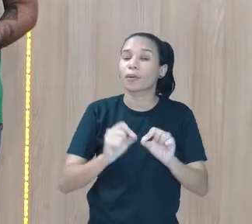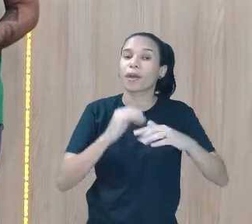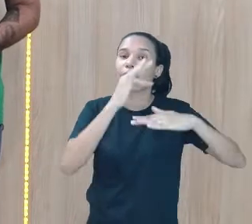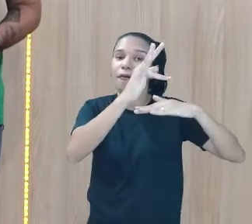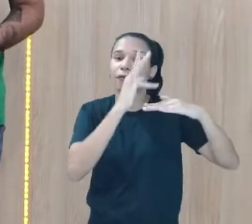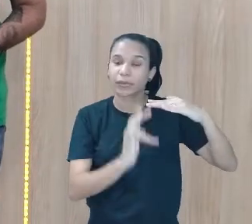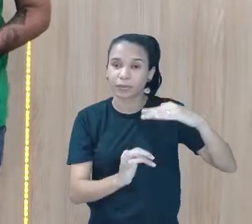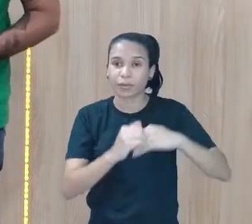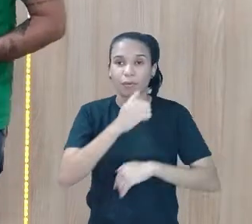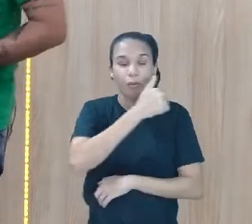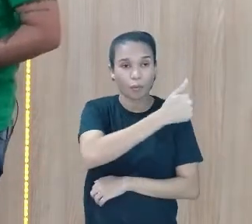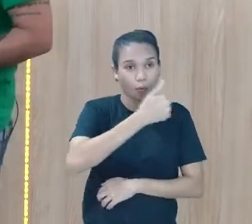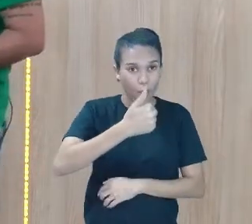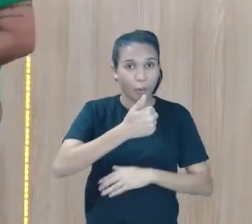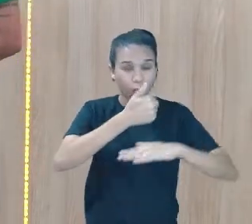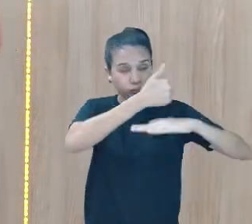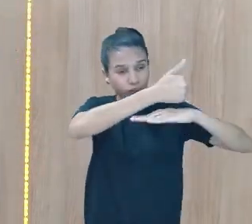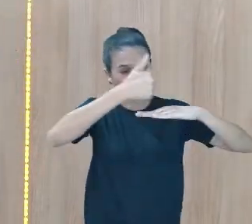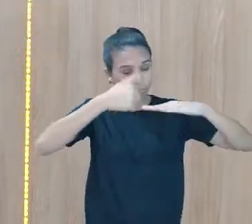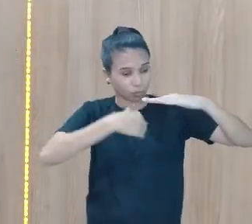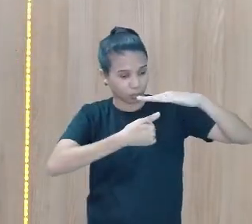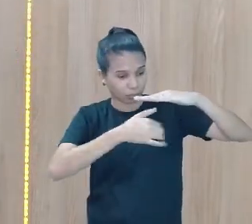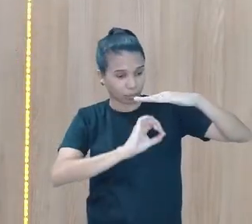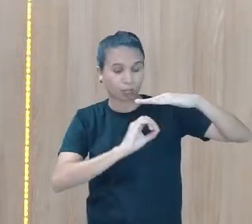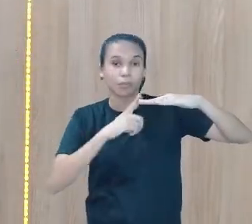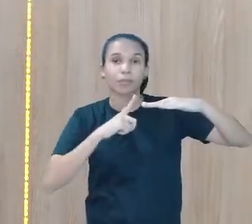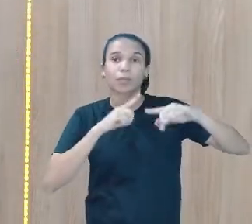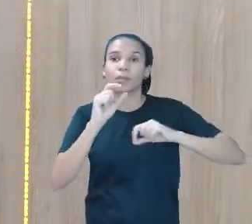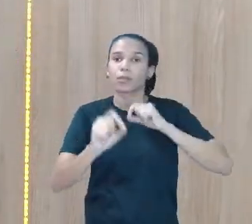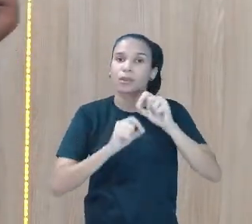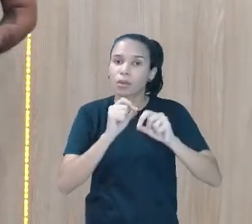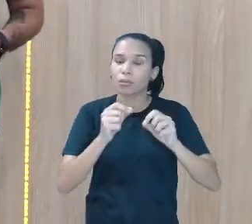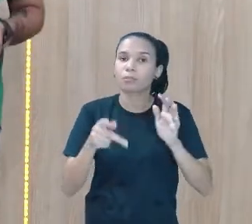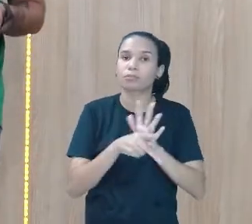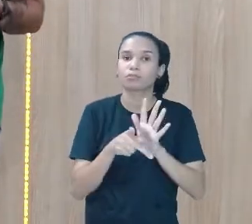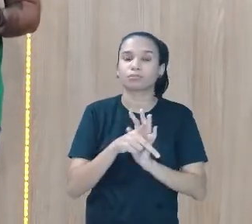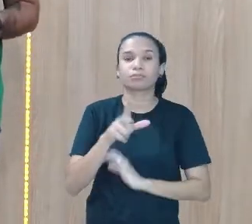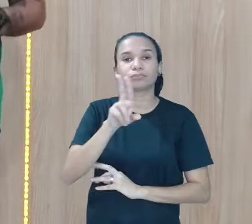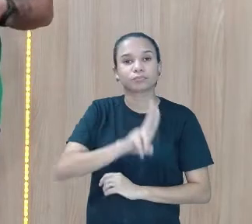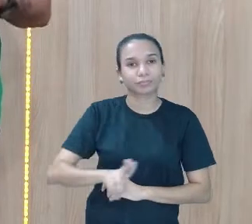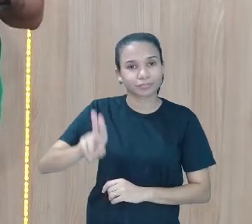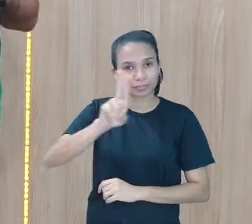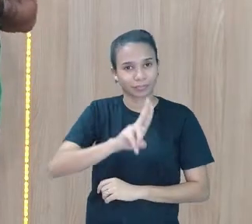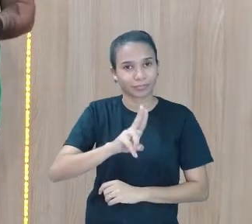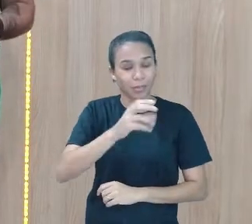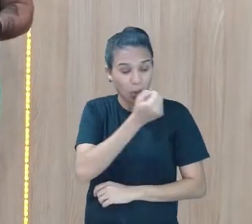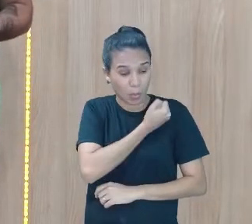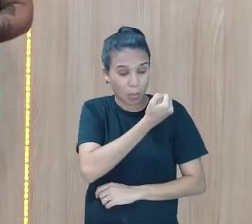fração 11 sobre 10, ela vai ter a sua representação decimal, ou seja, o número